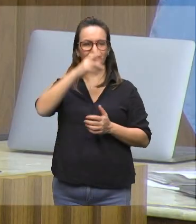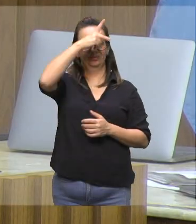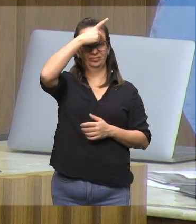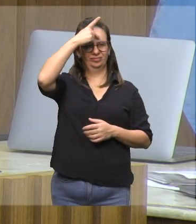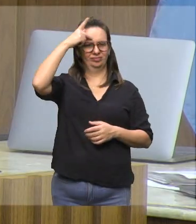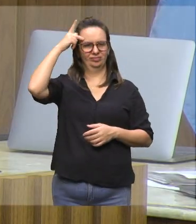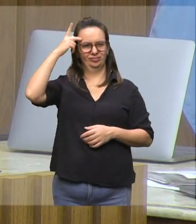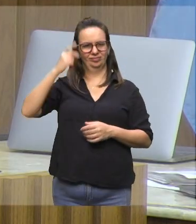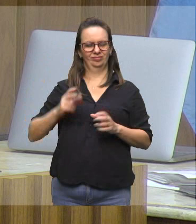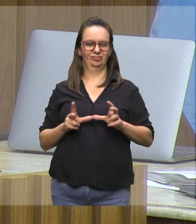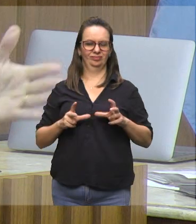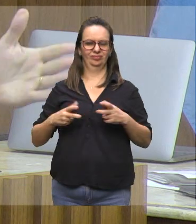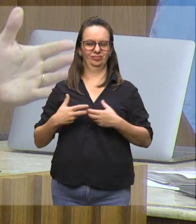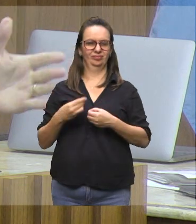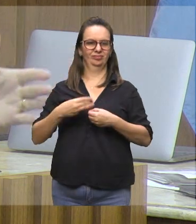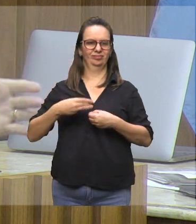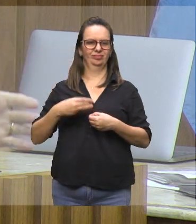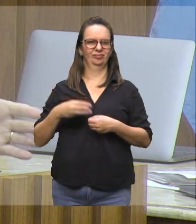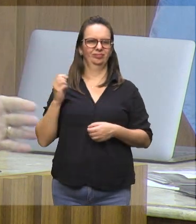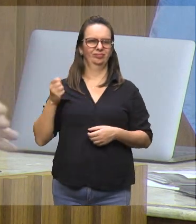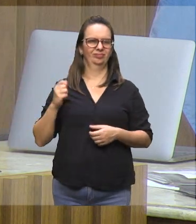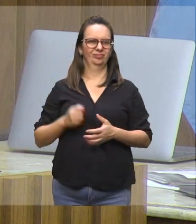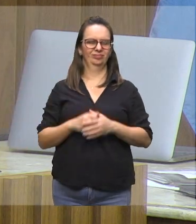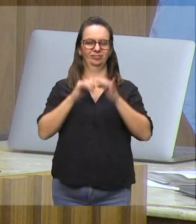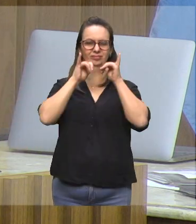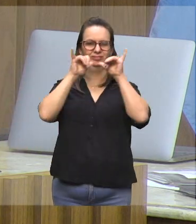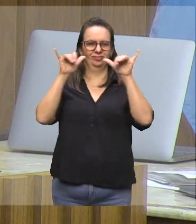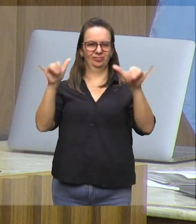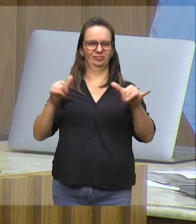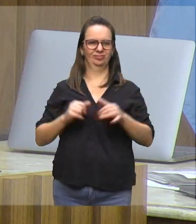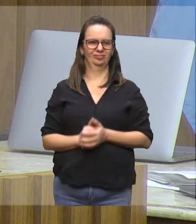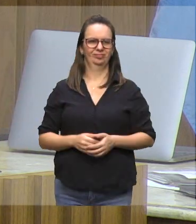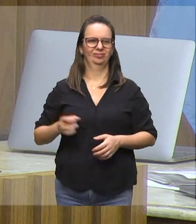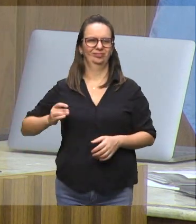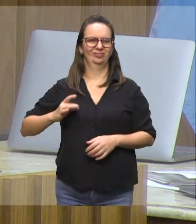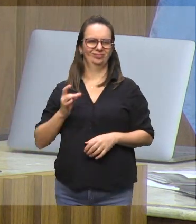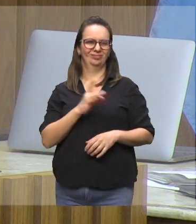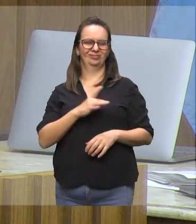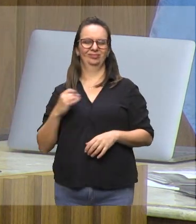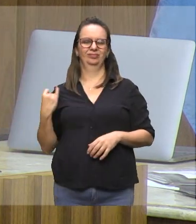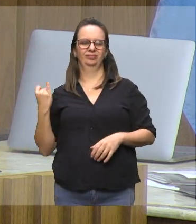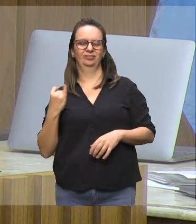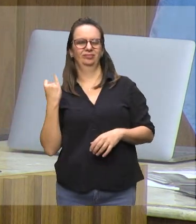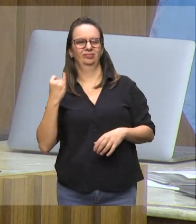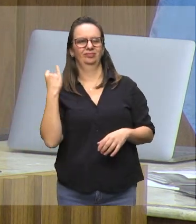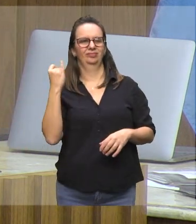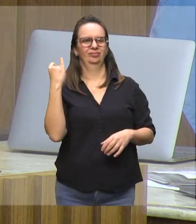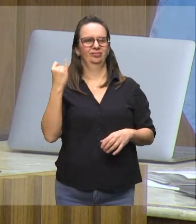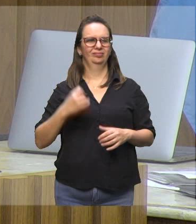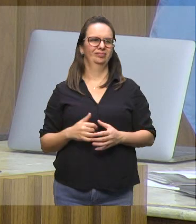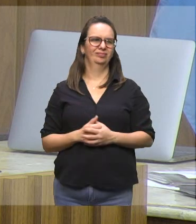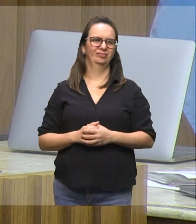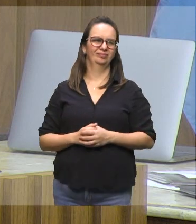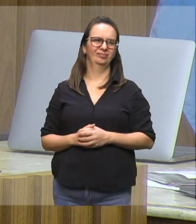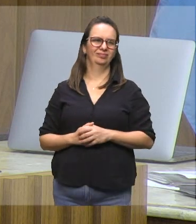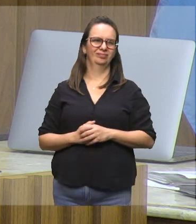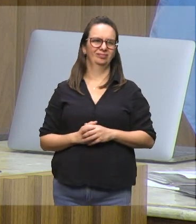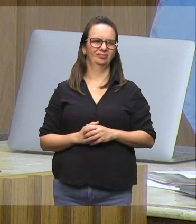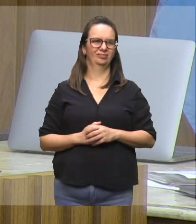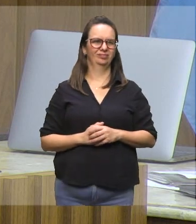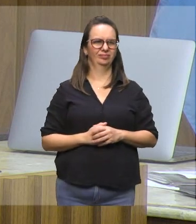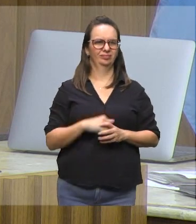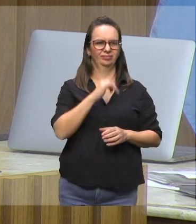de Assis, mas falar sobre saúde. Importante. O vereador que me antecedeu falou